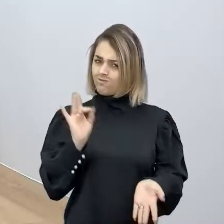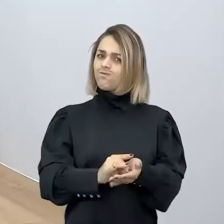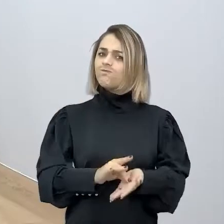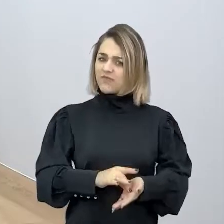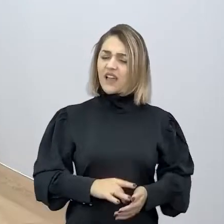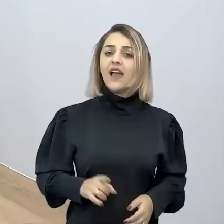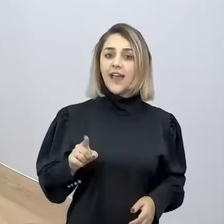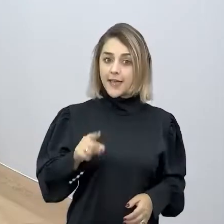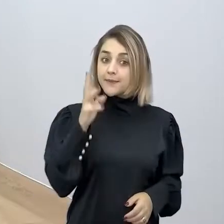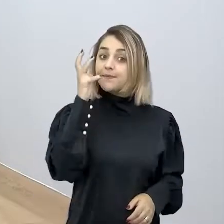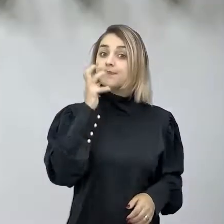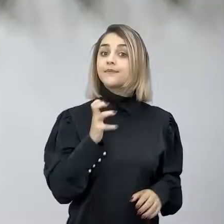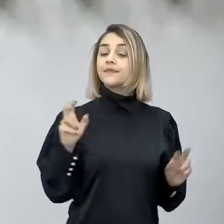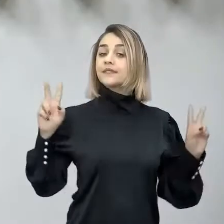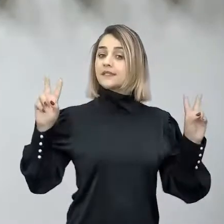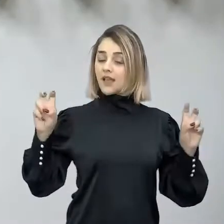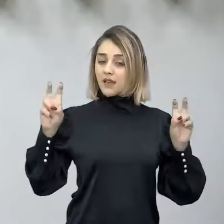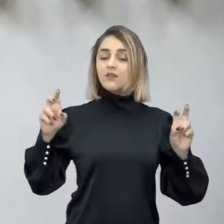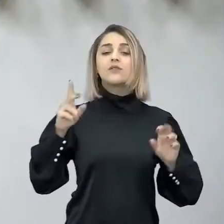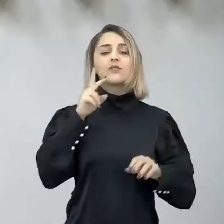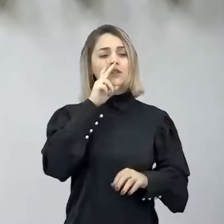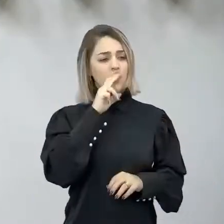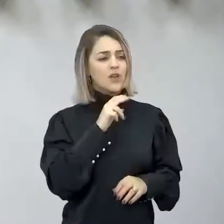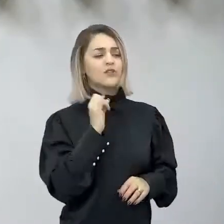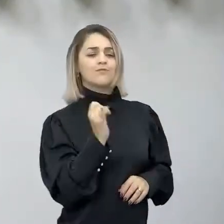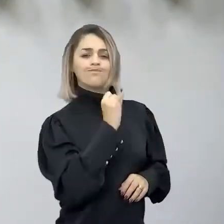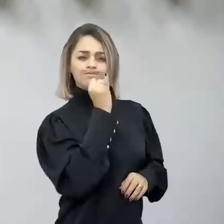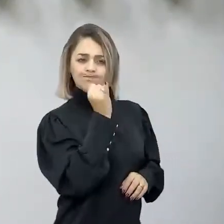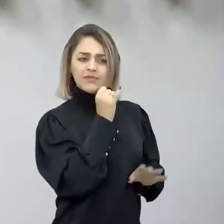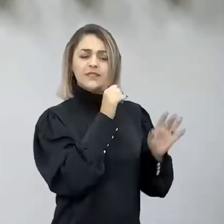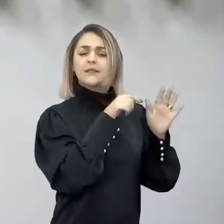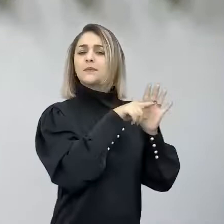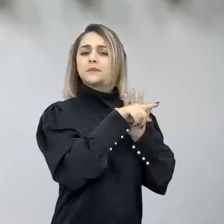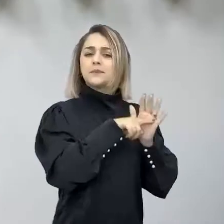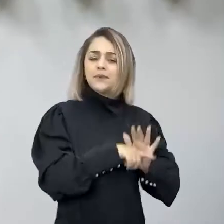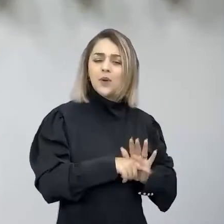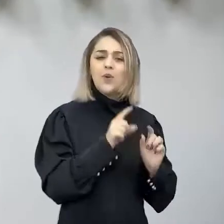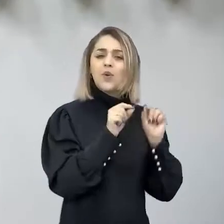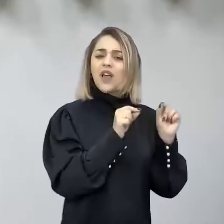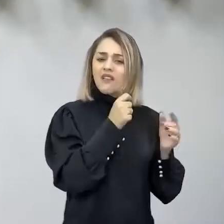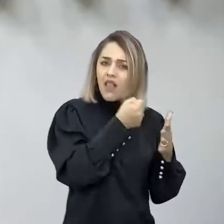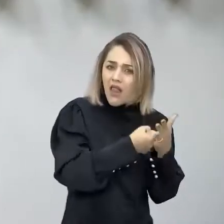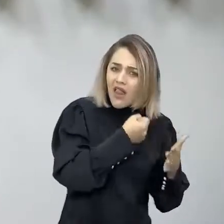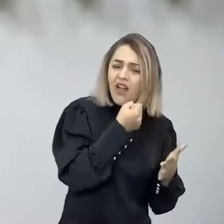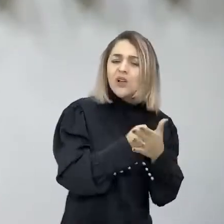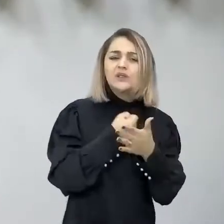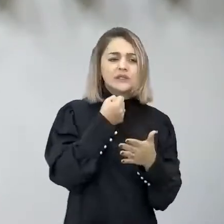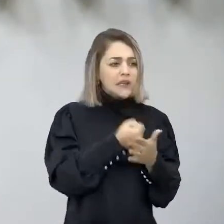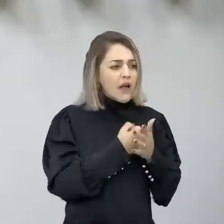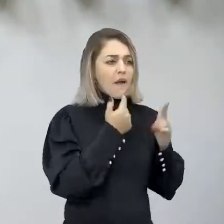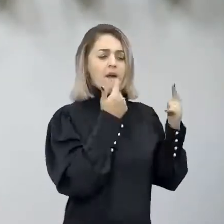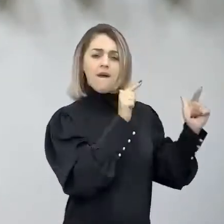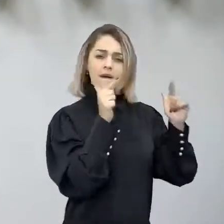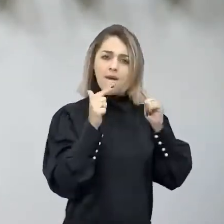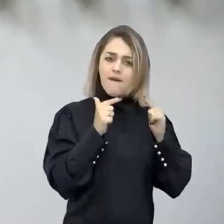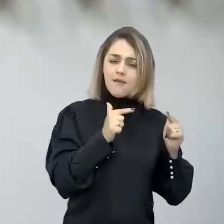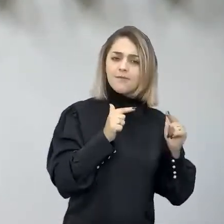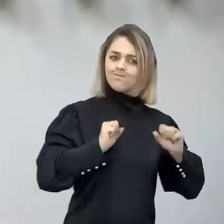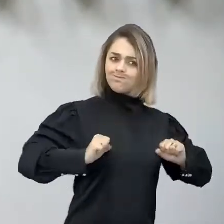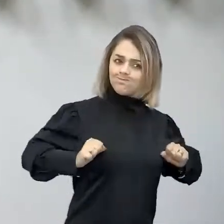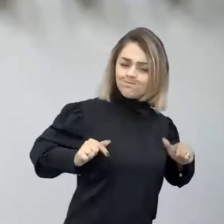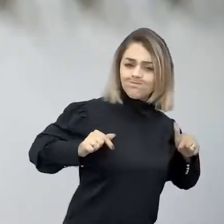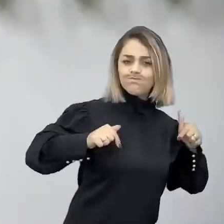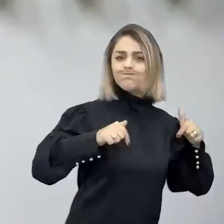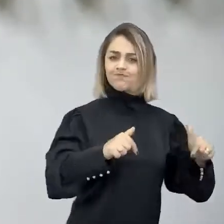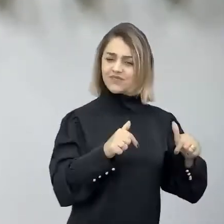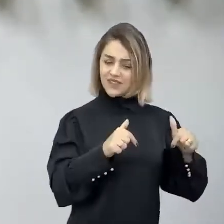gente tem que ter uma propriedade e buscar, lutar, se manifestar por algo